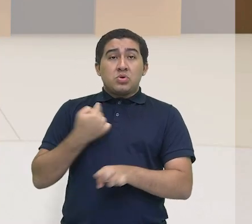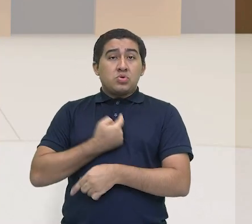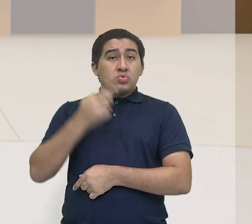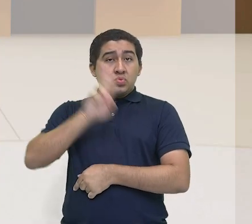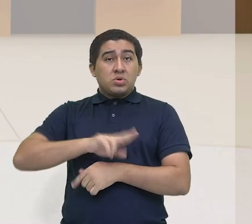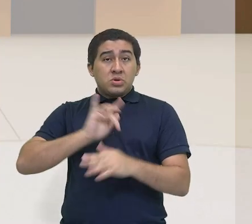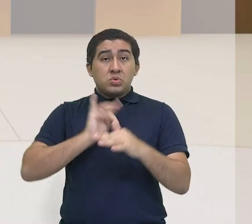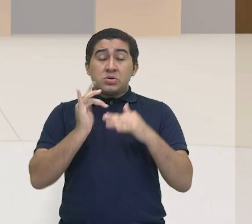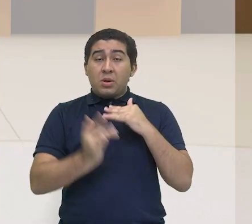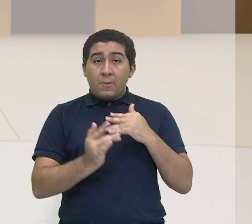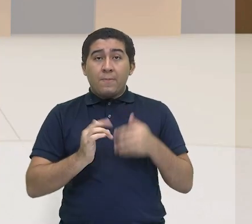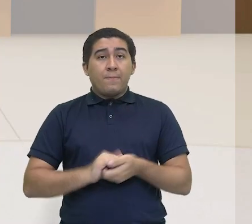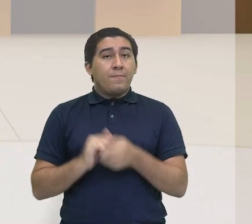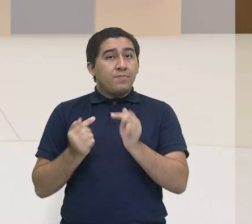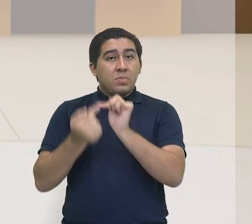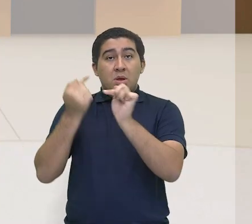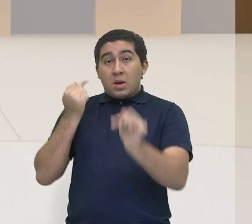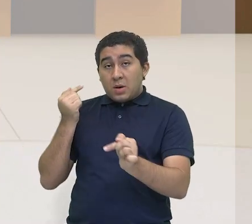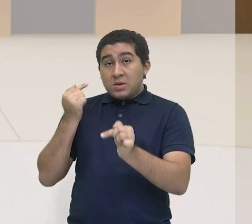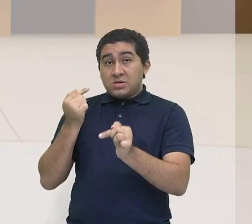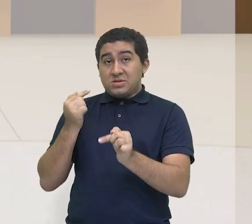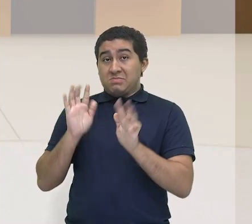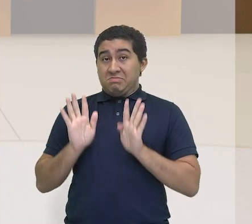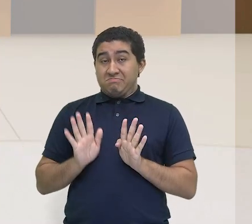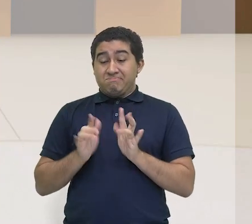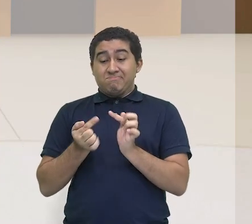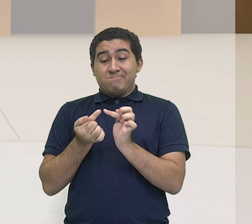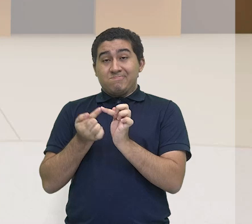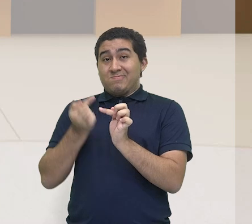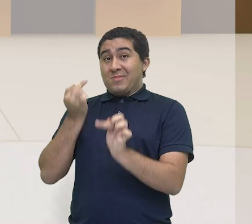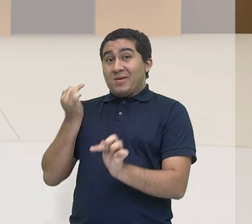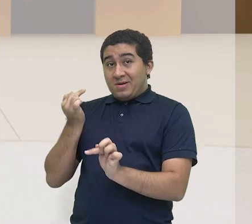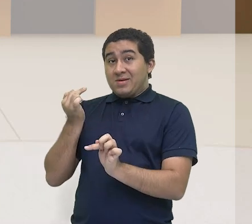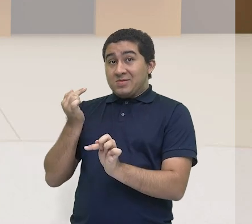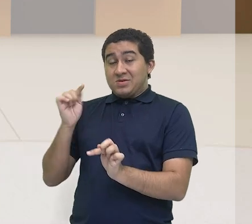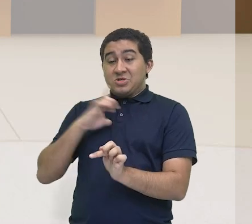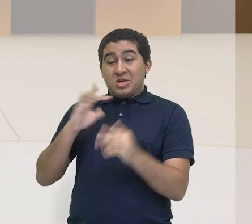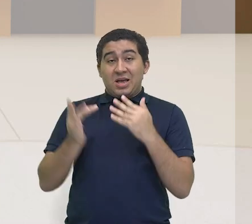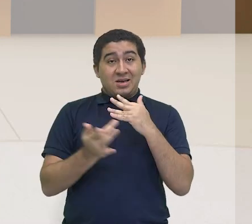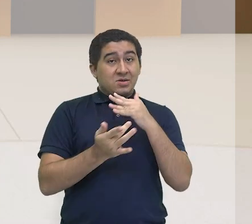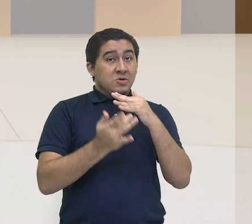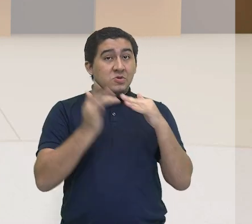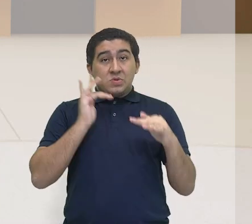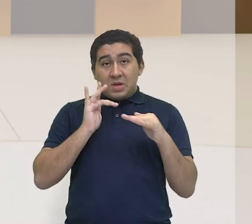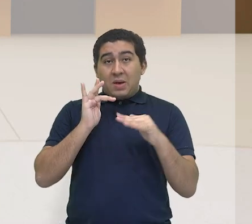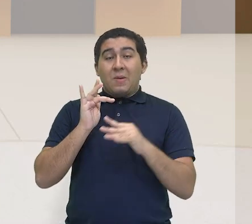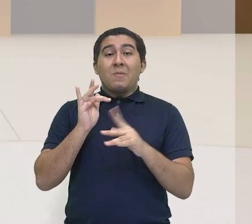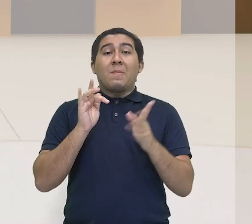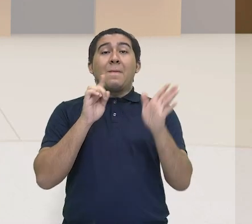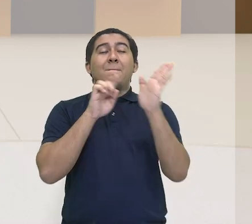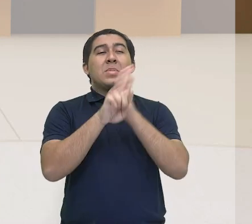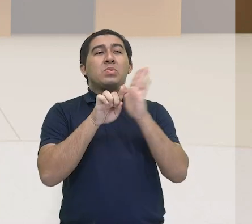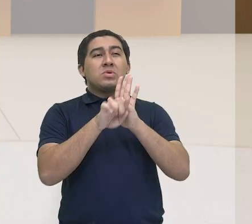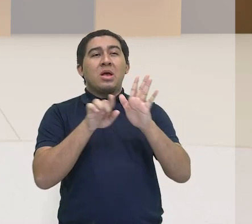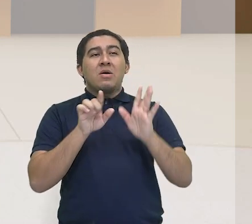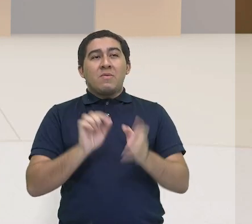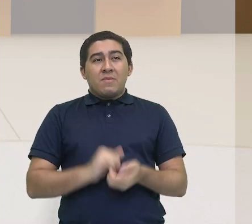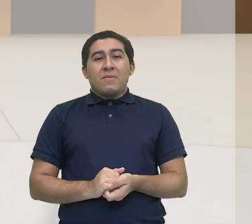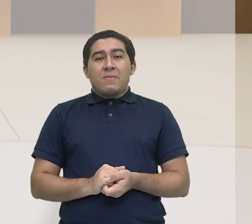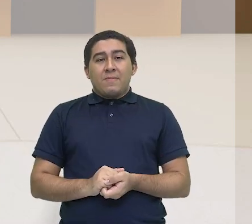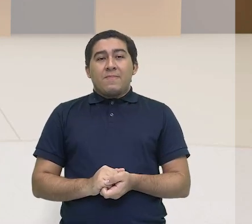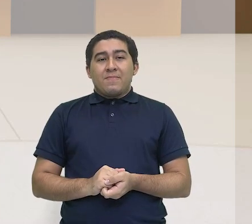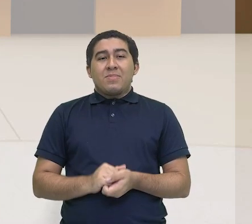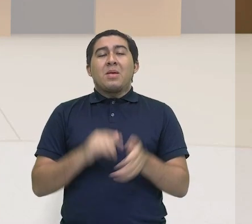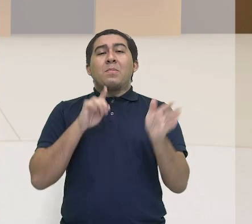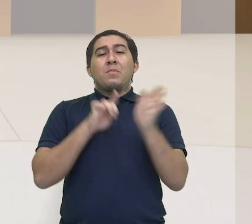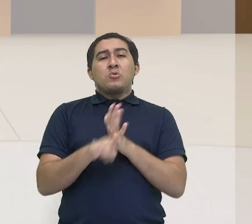sociais. Antigamente, não vou revelar aqui, né? Mas tinha redes sociais que perguntavam, né?